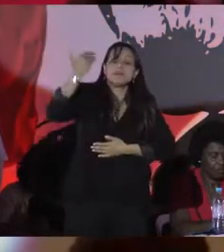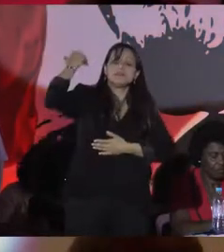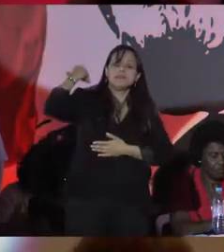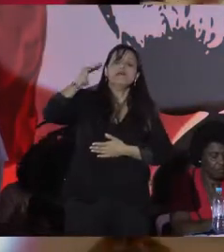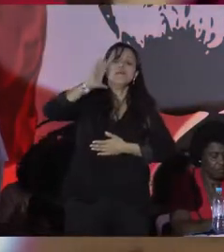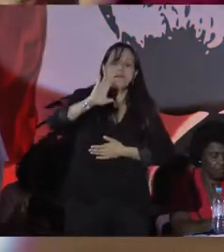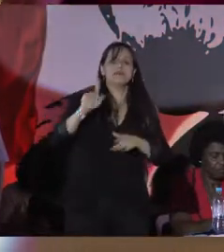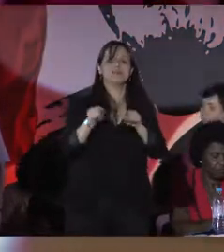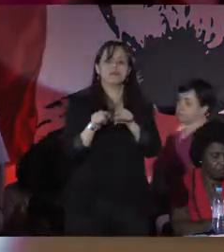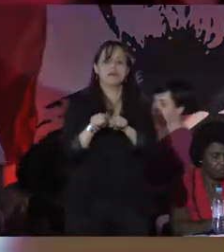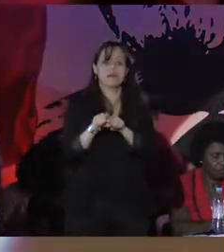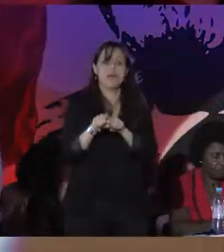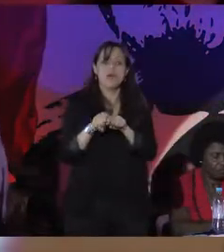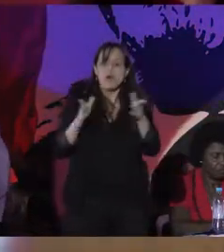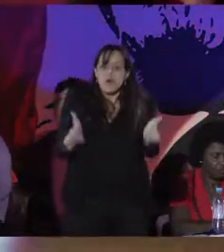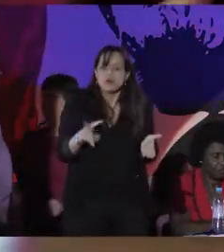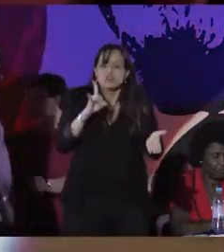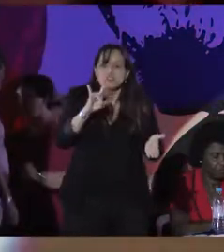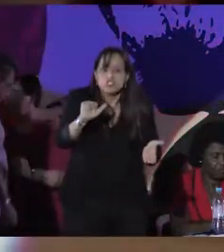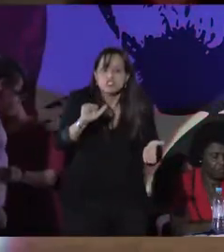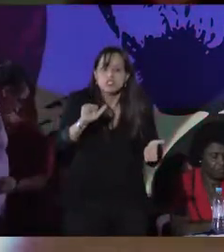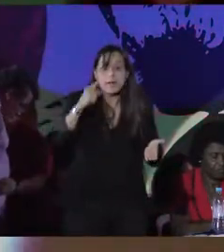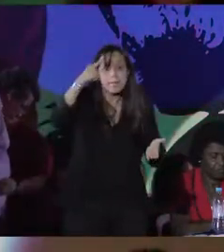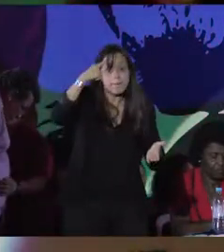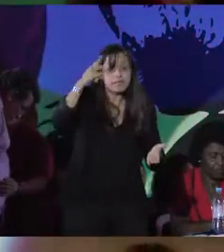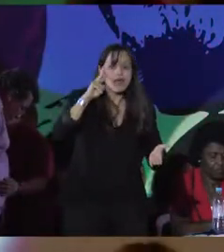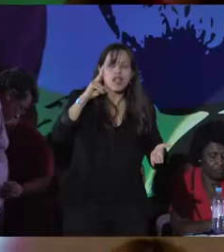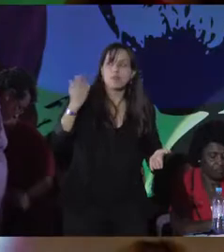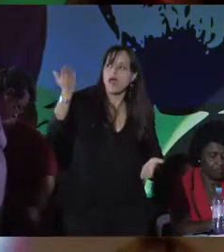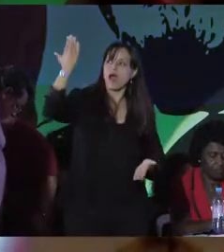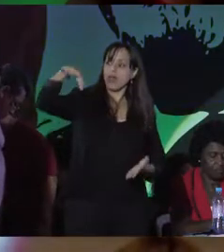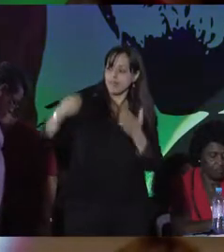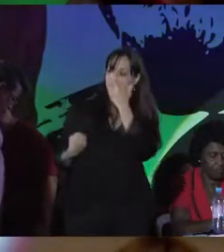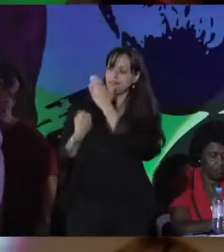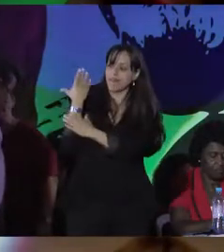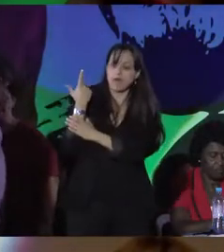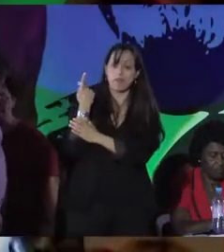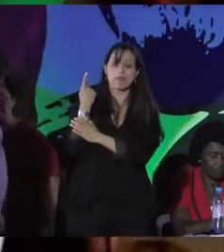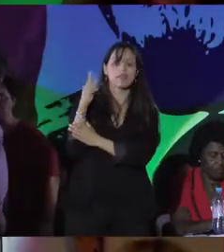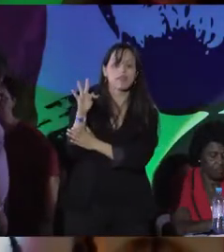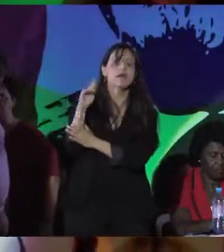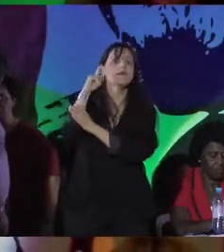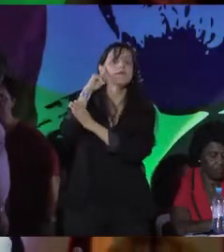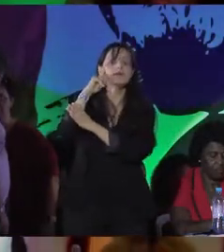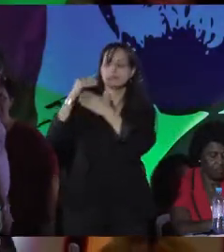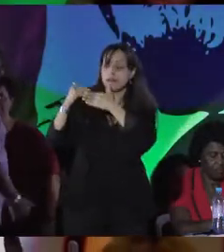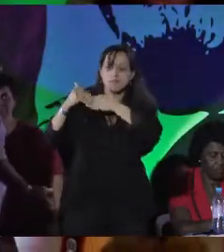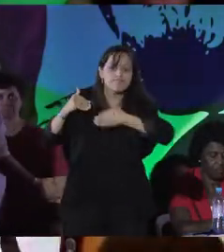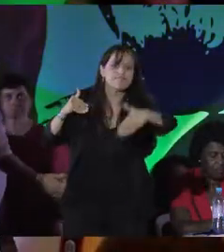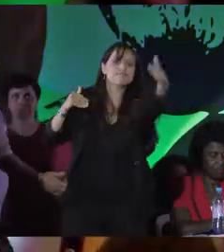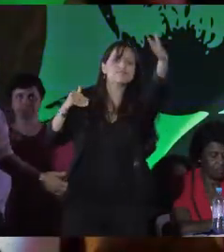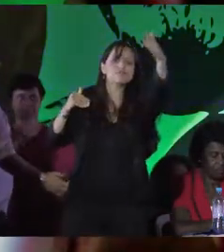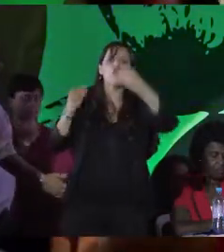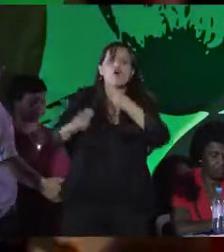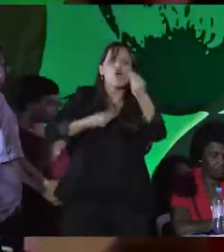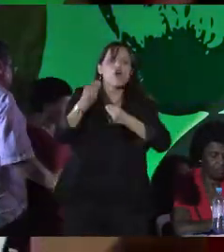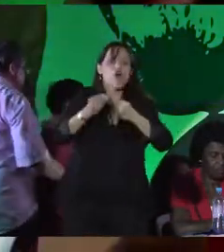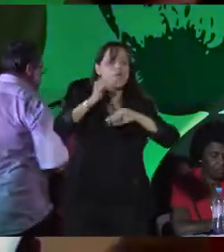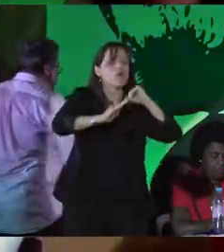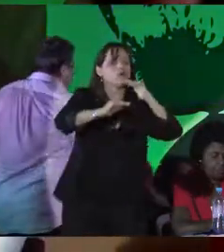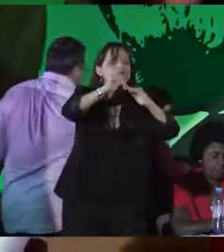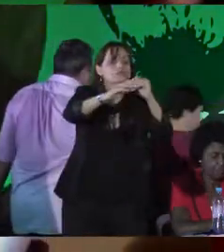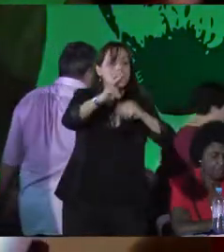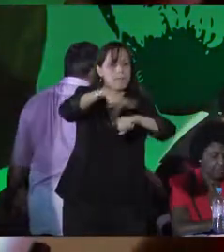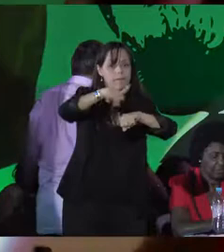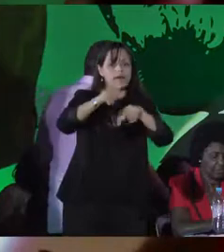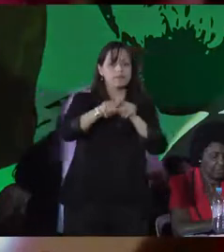nenhuma, a data do nascimento é também um momento em que a gente precisa pensar daqui para frente, na construção do nosso país e